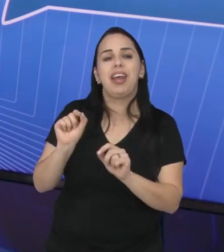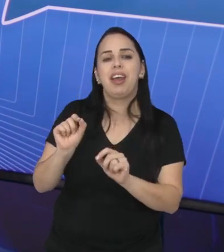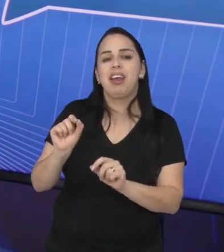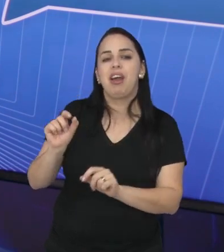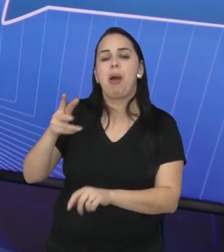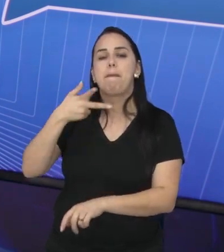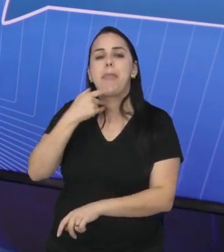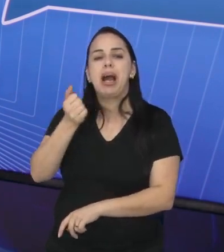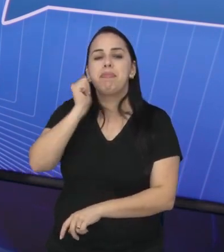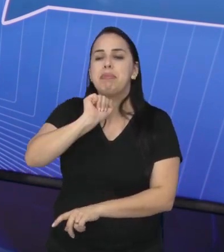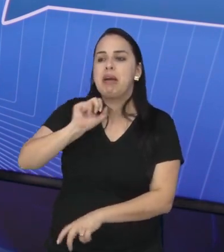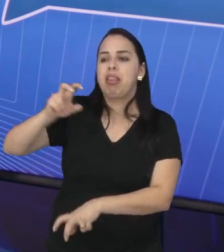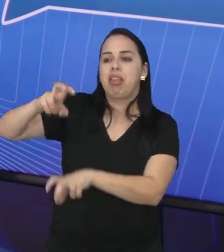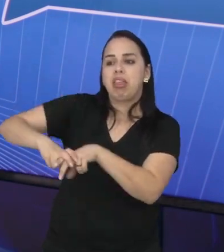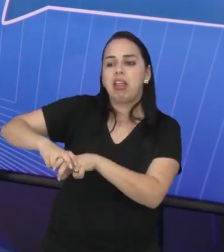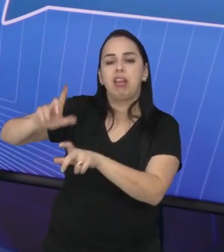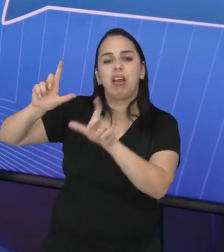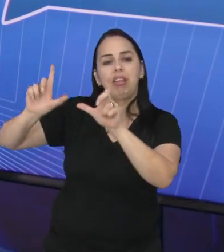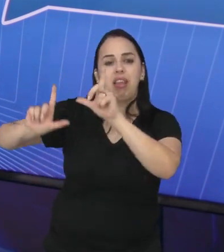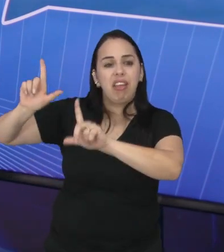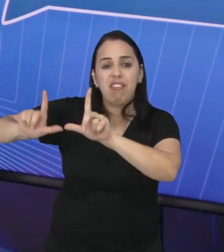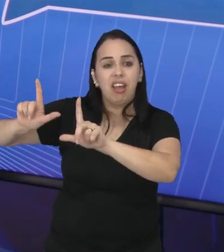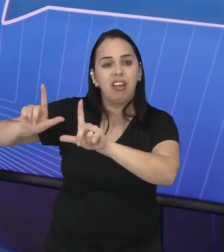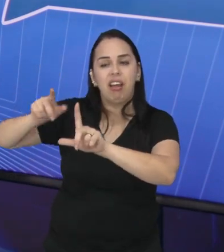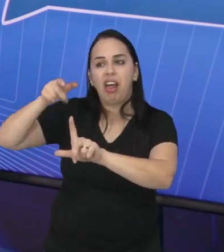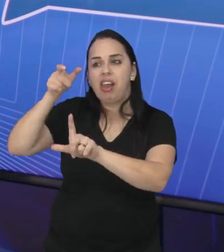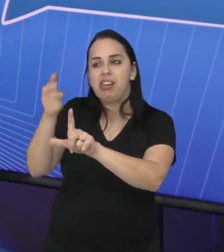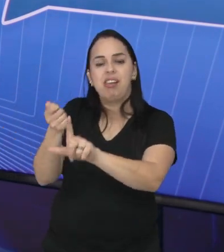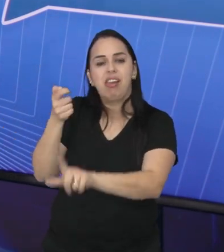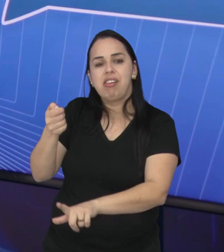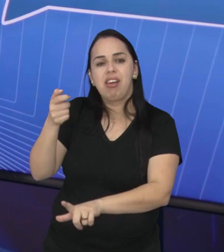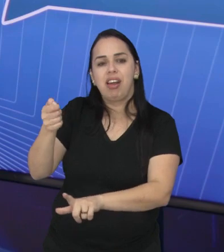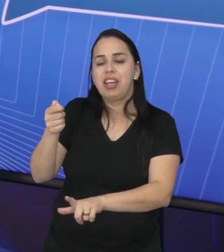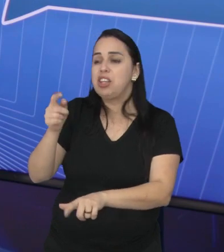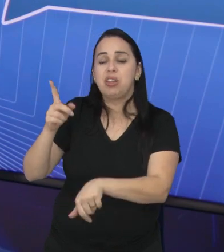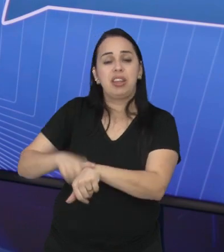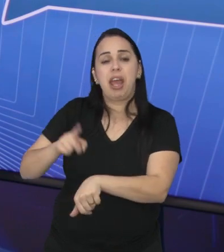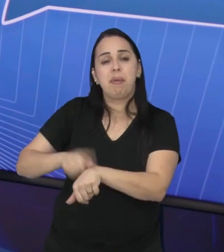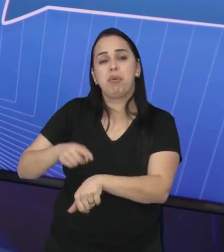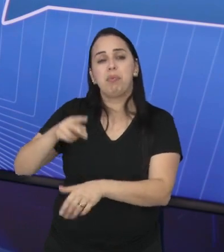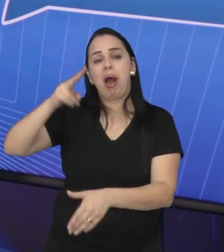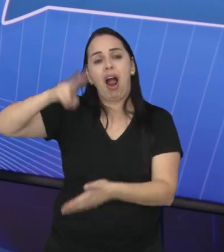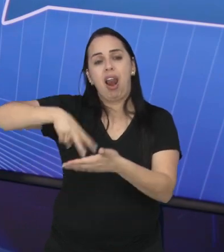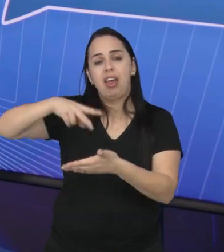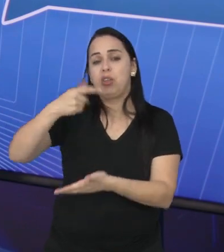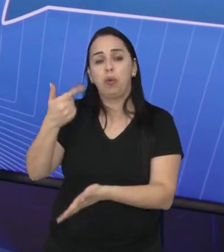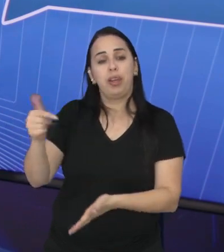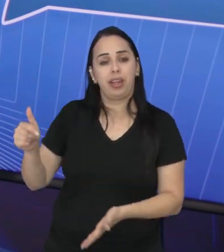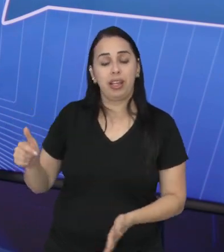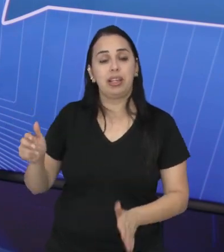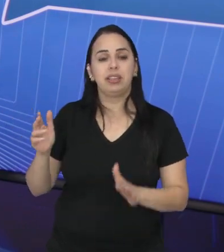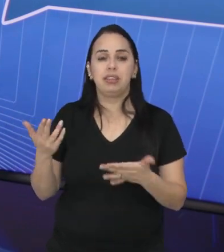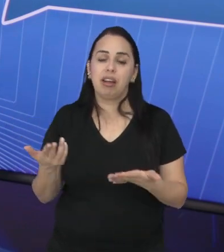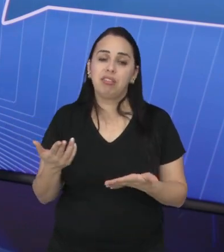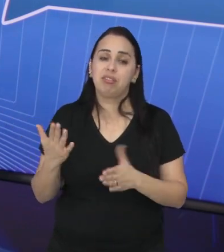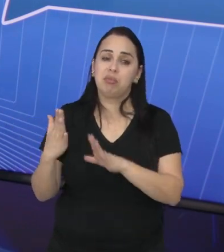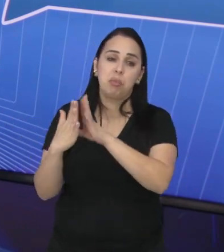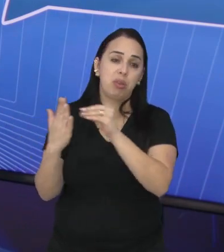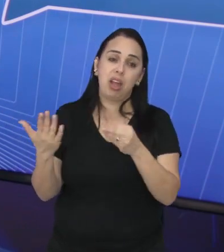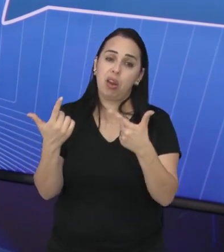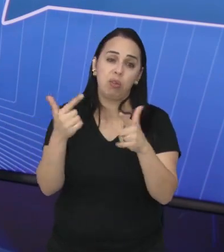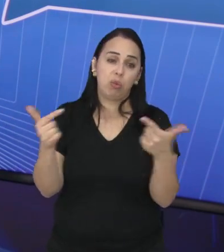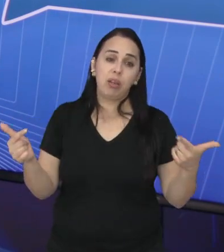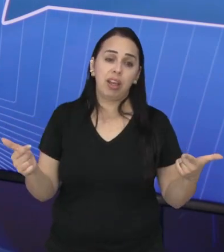fica né, no final de semana, fica na TV, né? E acaba não reservando um tempinho para o ler. Então, elas perdem